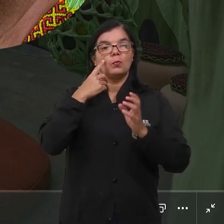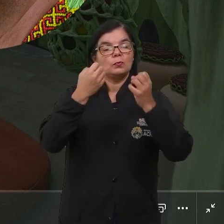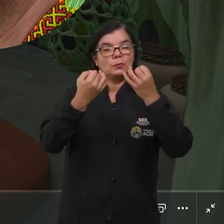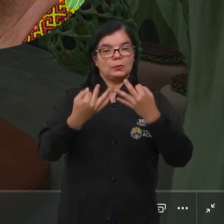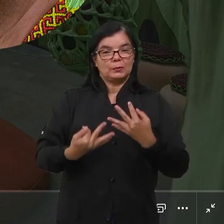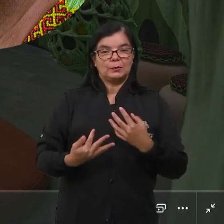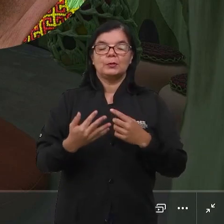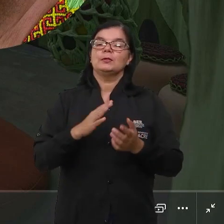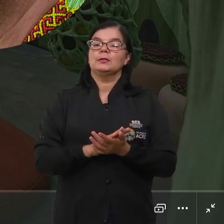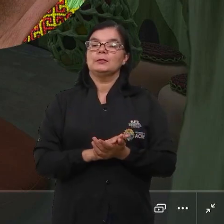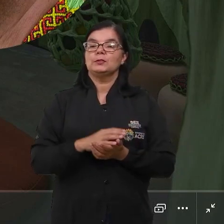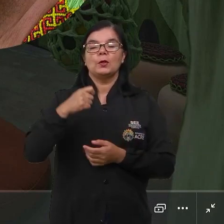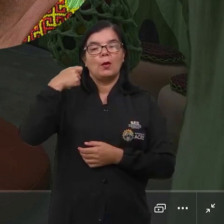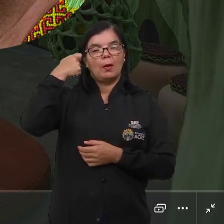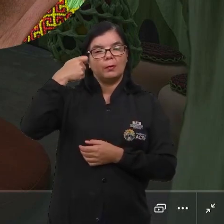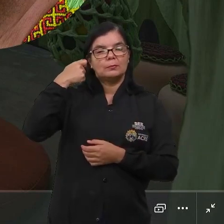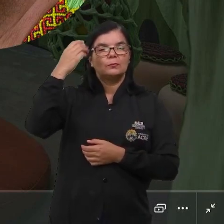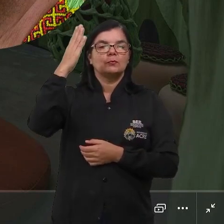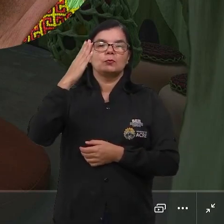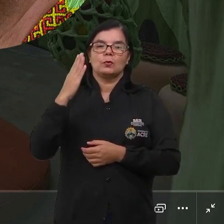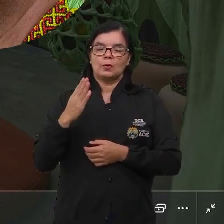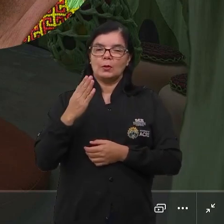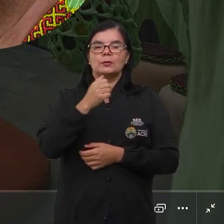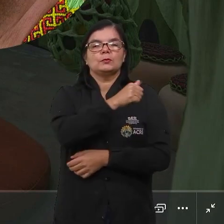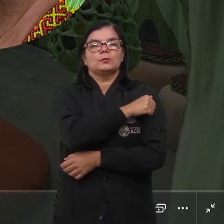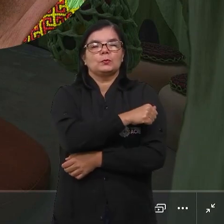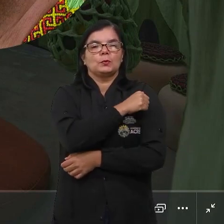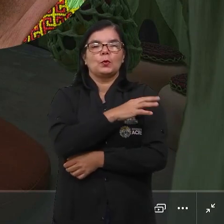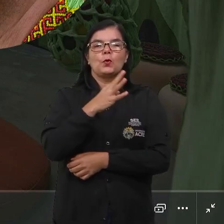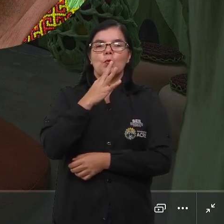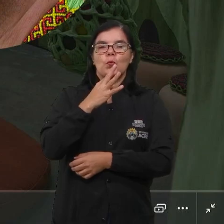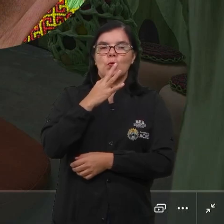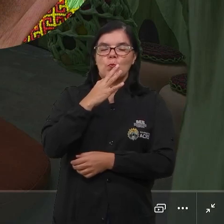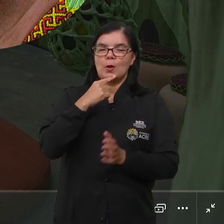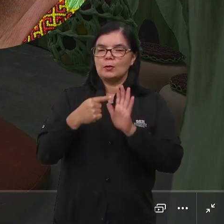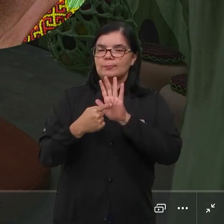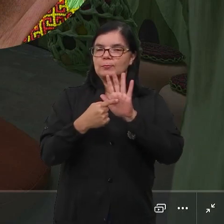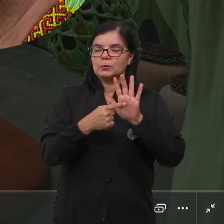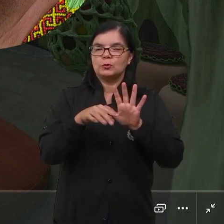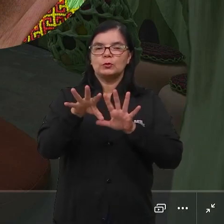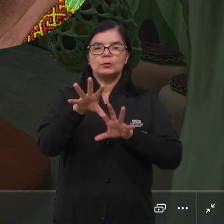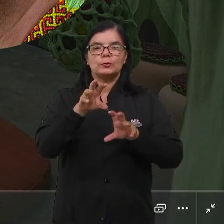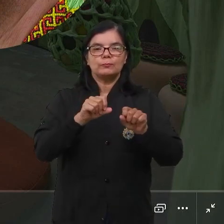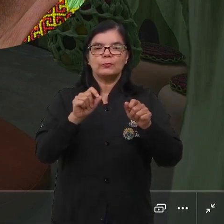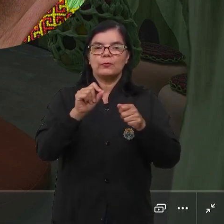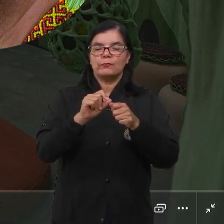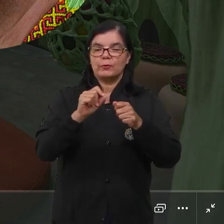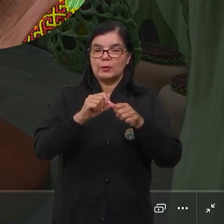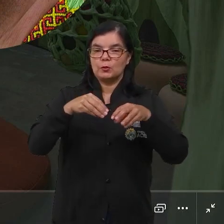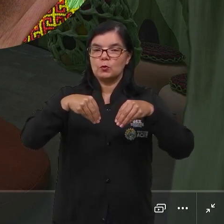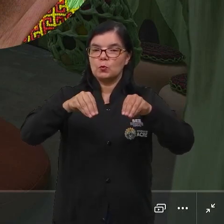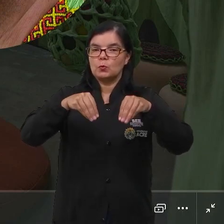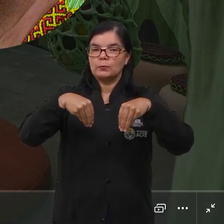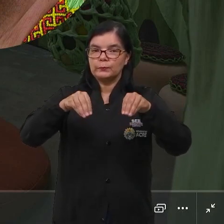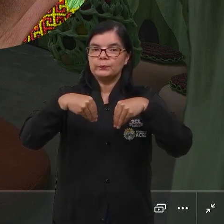sobre esse artista brasileiro, carioca, conhecido por instalações sensoriais feitas com